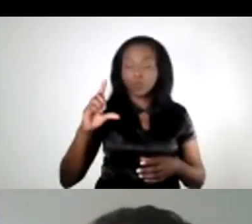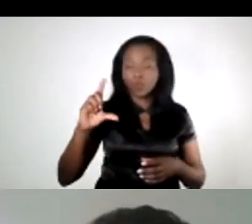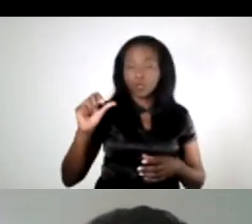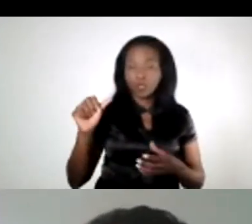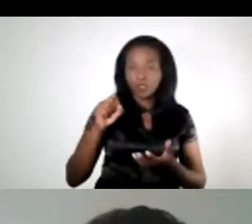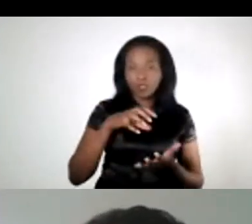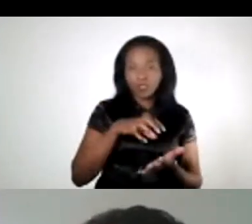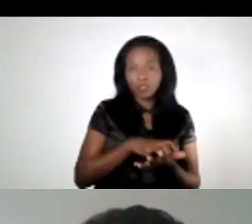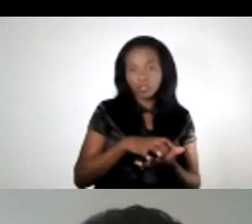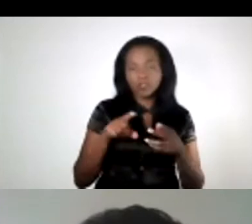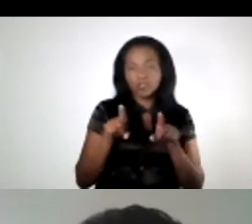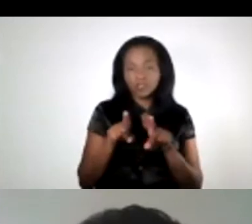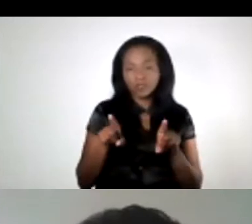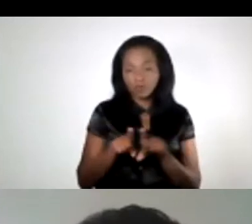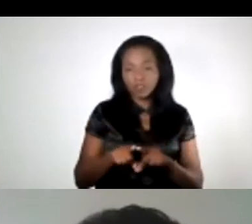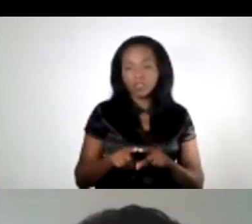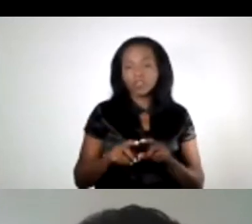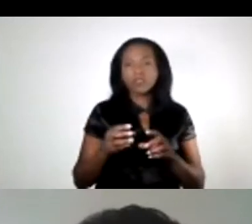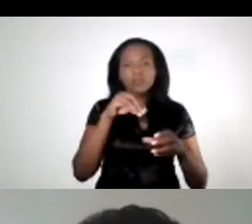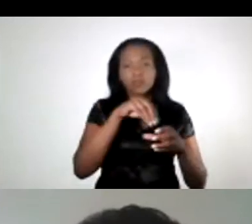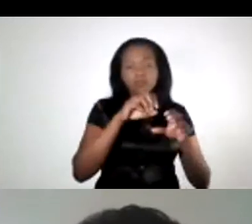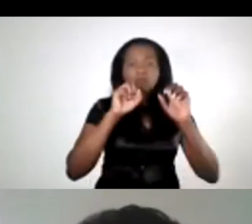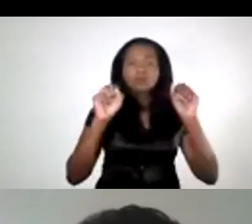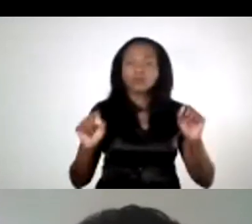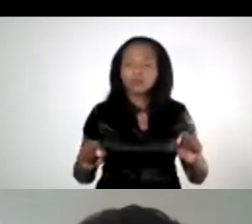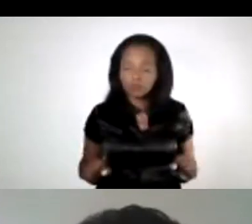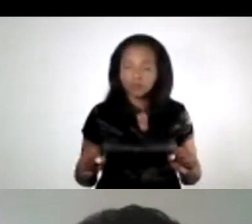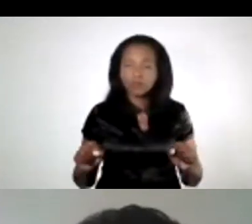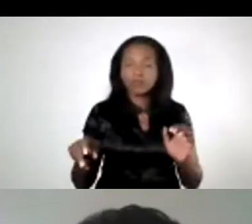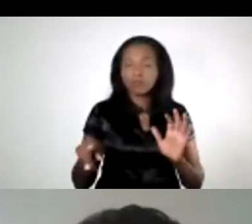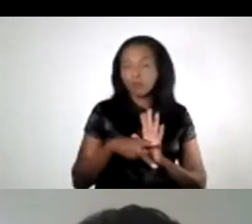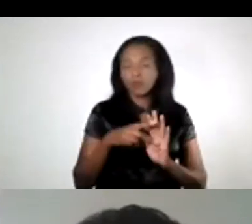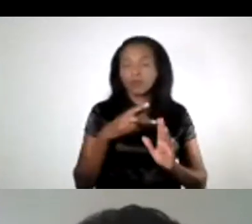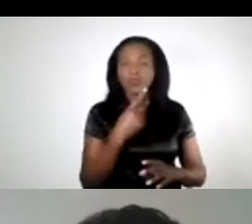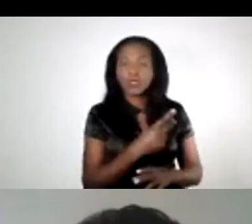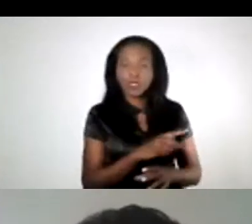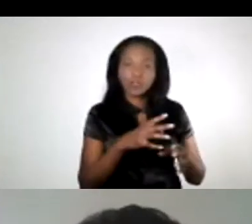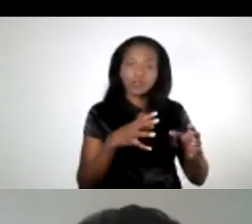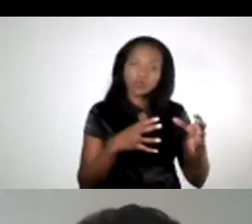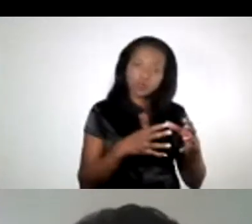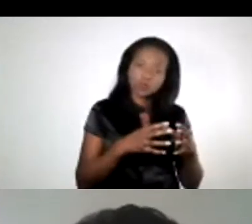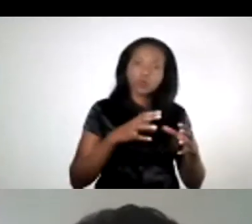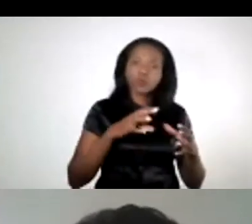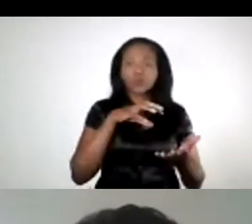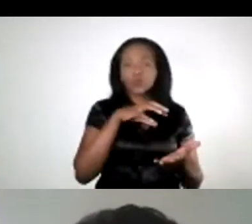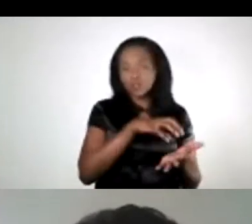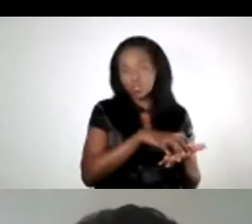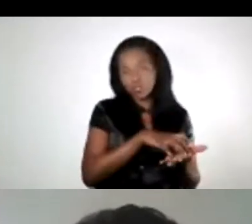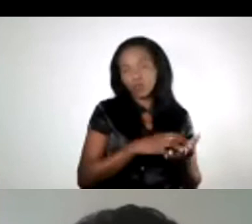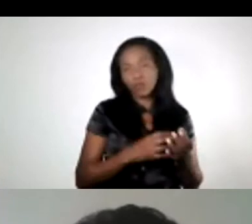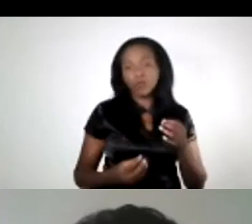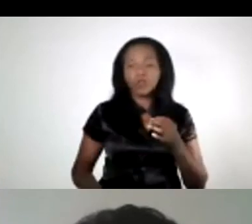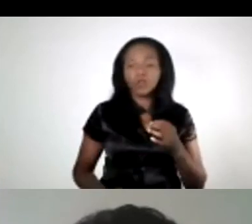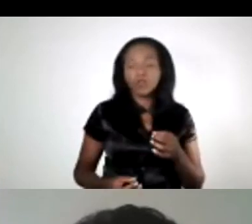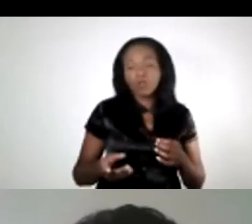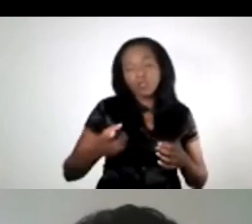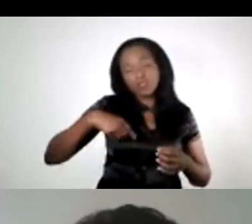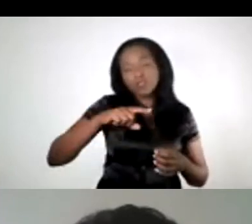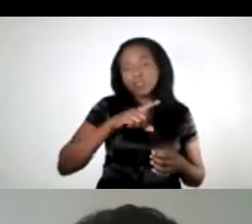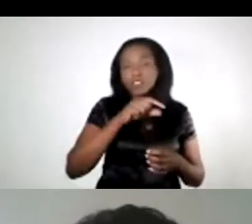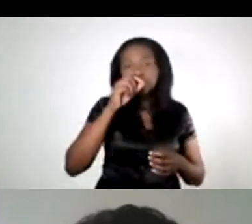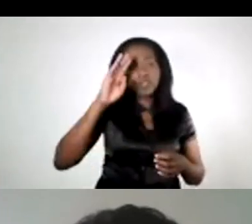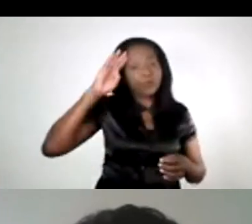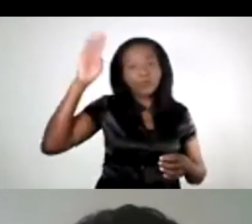consta como, né, o sistema agrícola tradicional quilombola, então a gente priorizou por conta